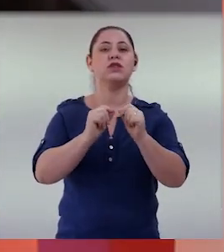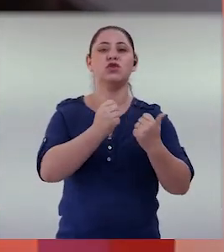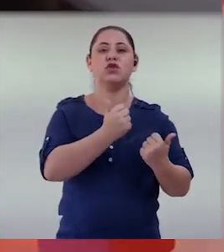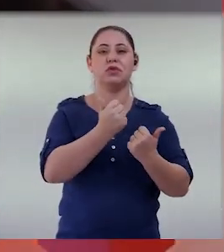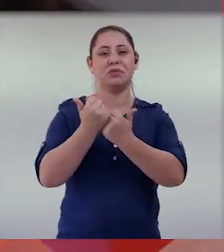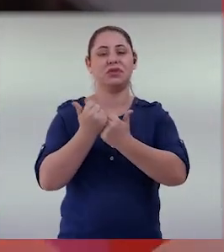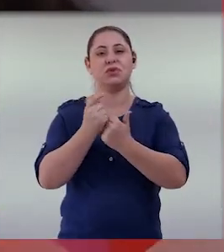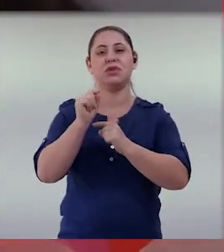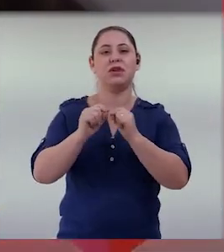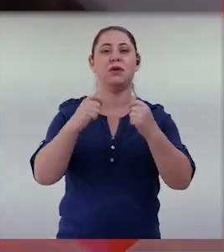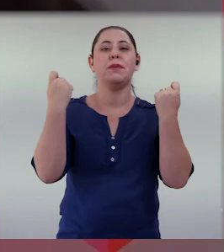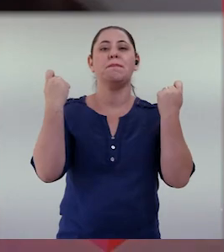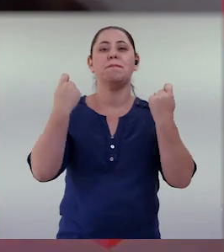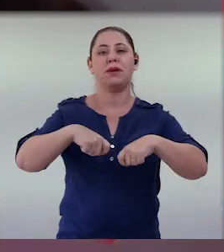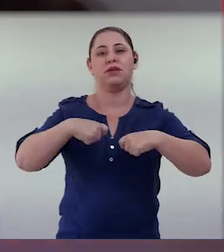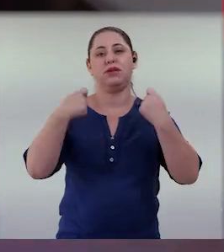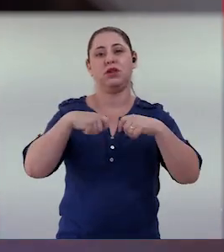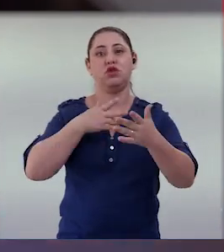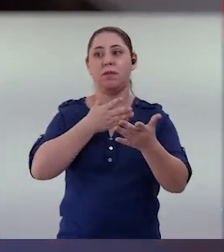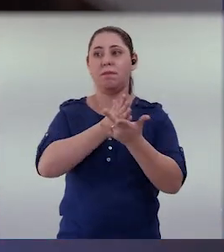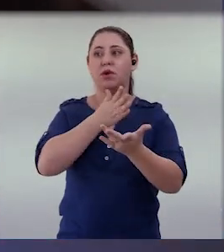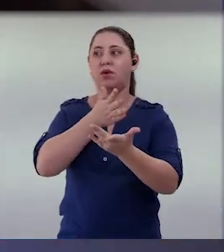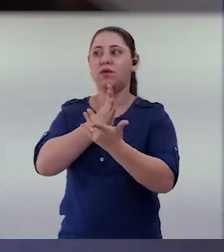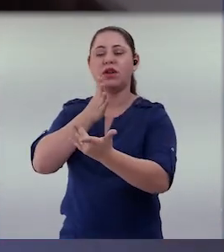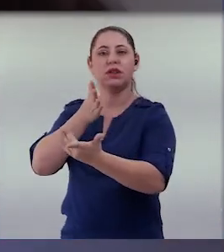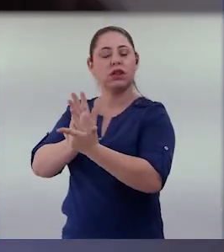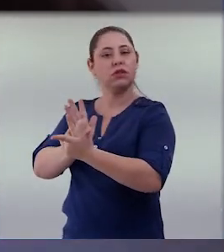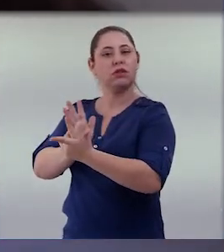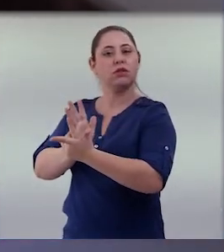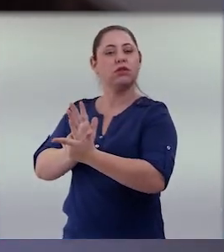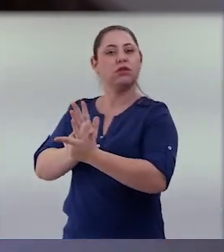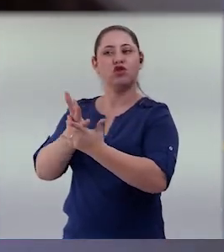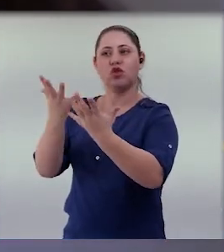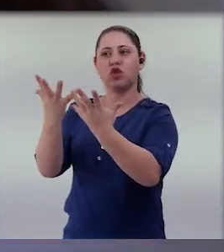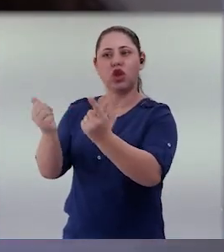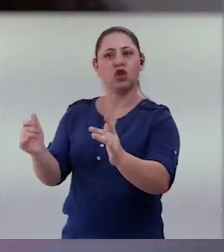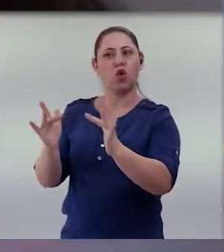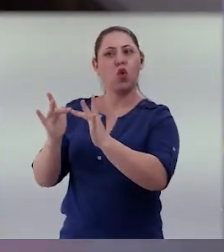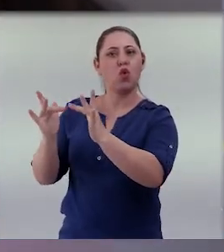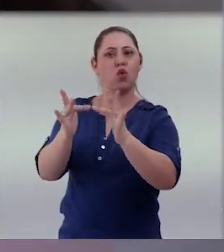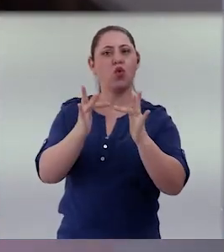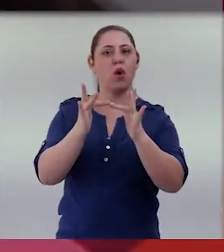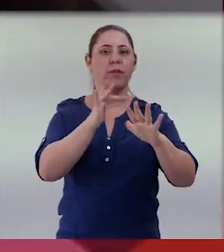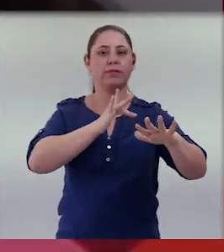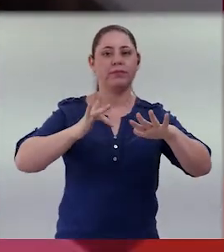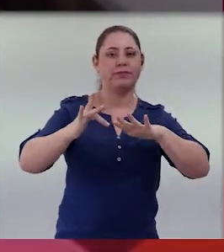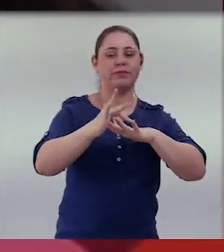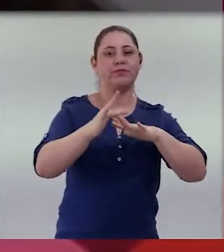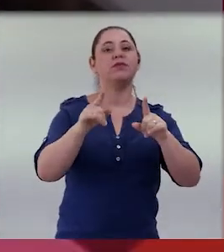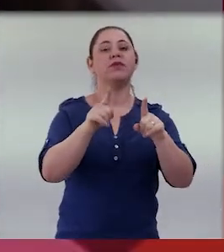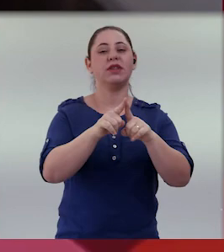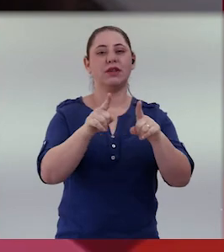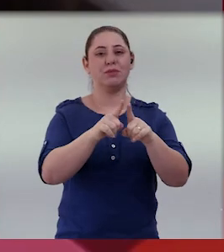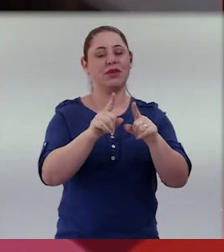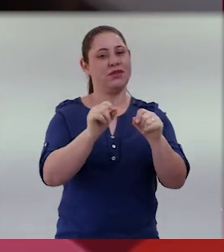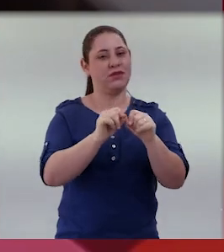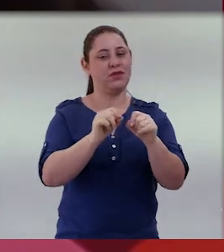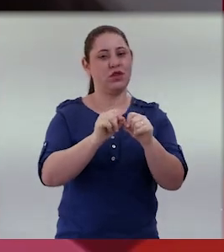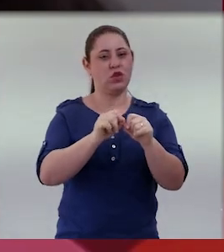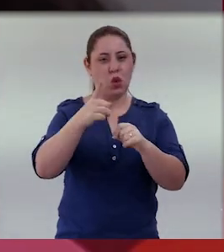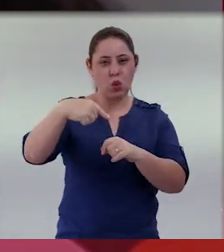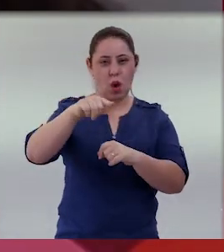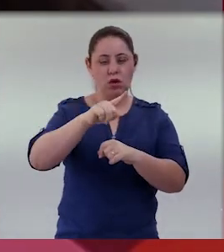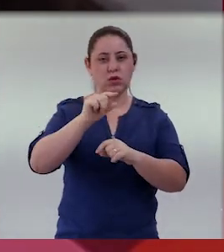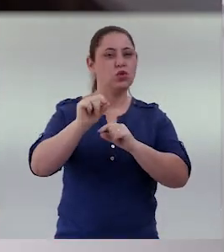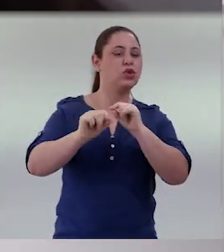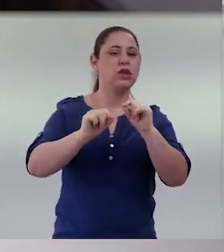constante. E acabamos substituindo essa necessidade de aprovação, de contato com a rede social, que